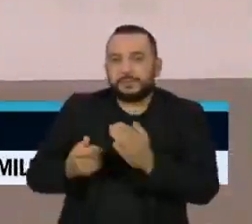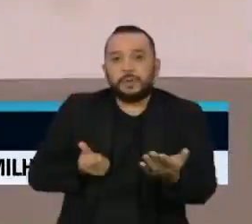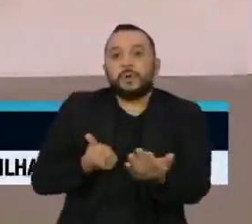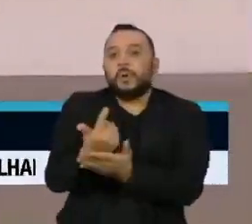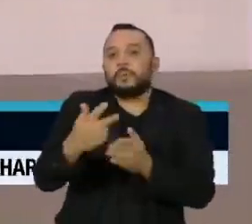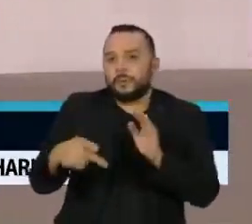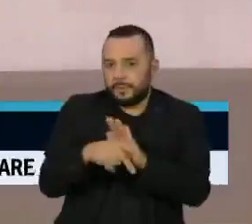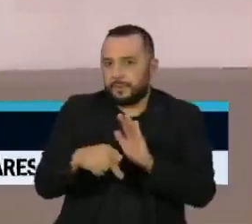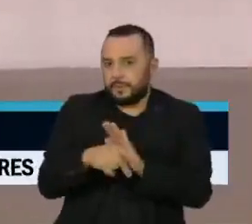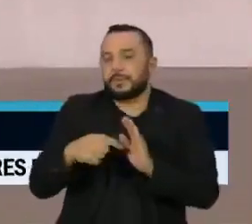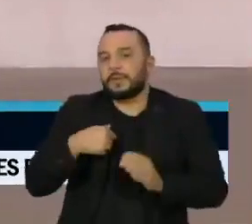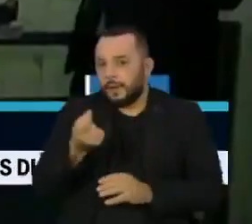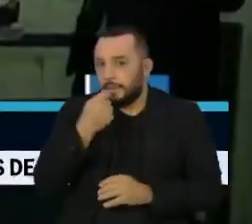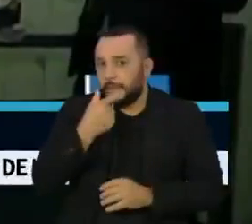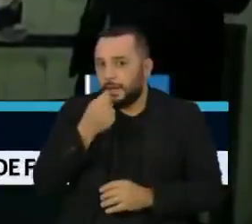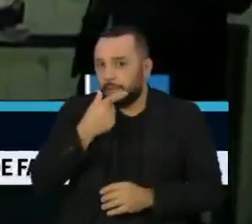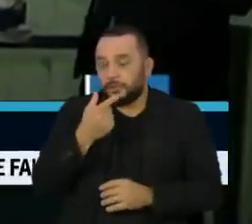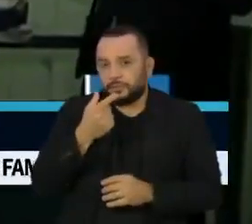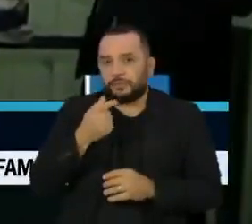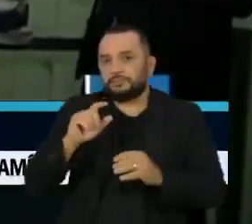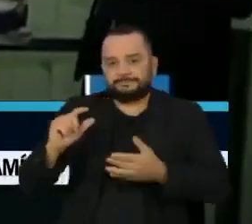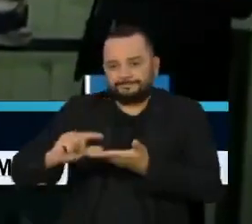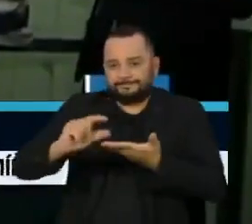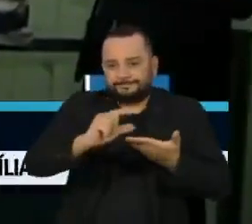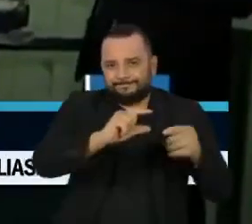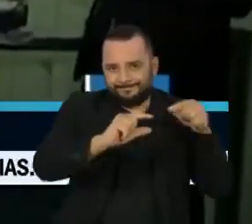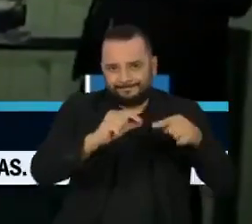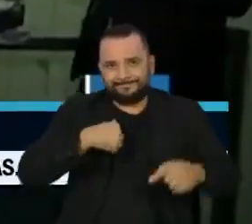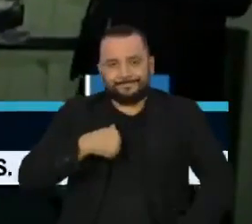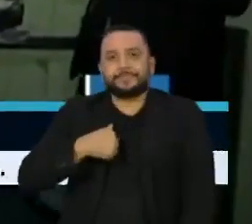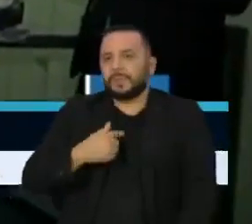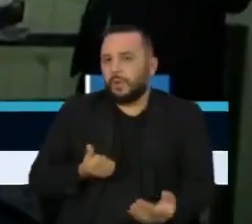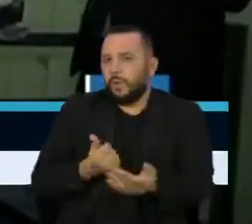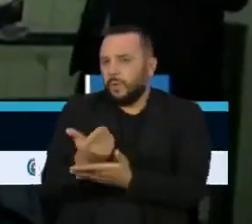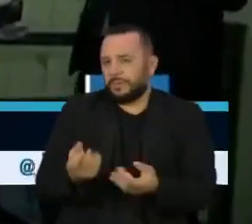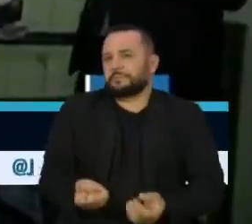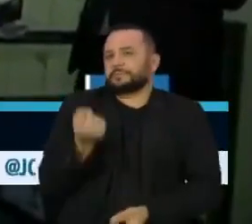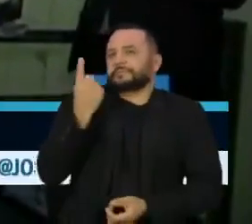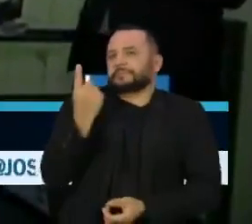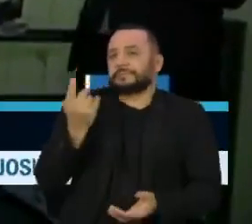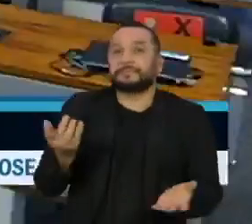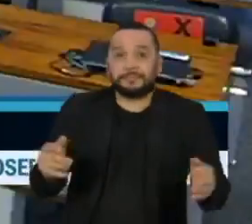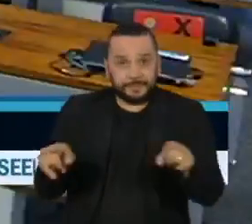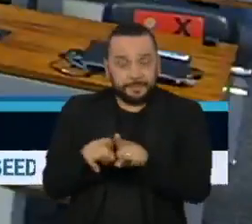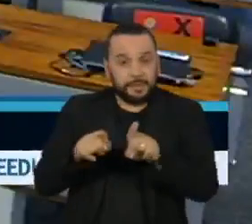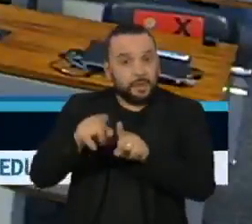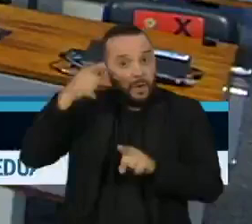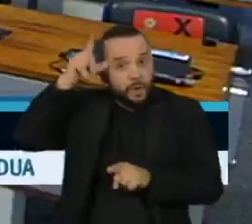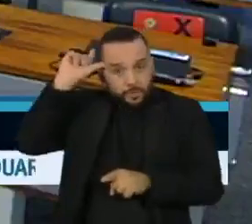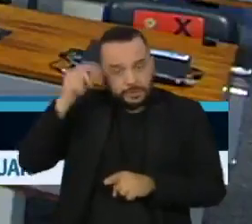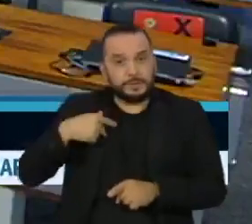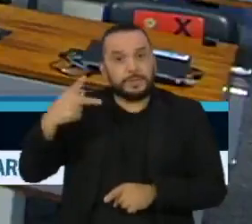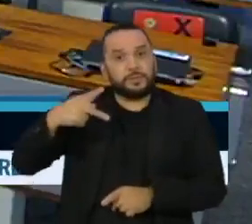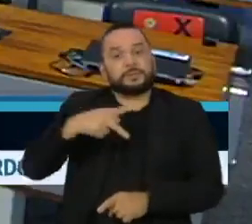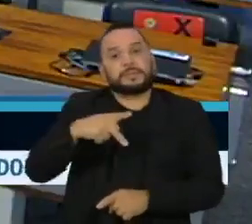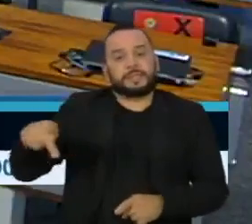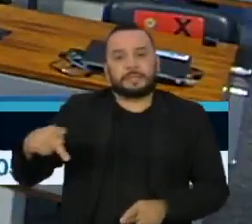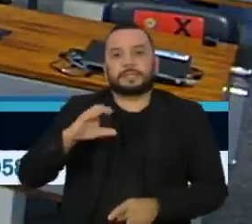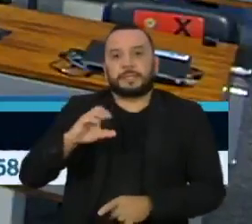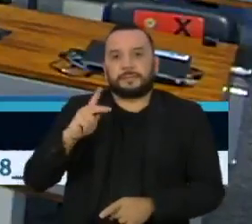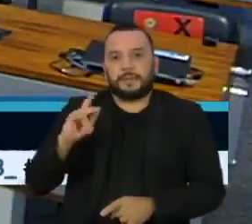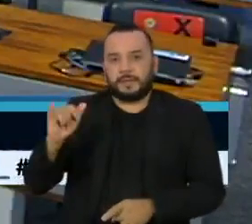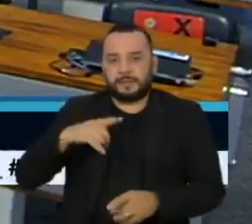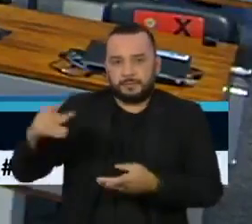compra do imunizante. Ontem, o senador Randolfe Rodrigues, vice-presidente da CPI, apresentou ao